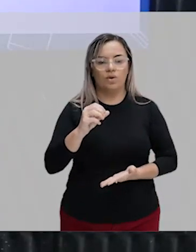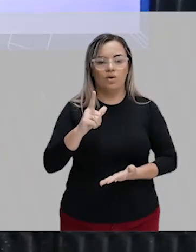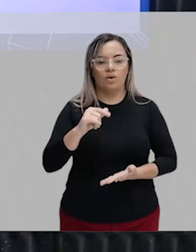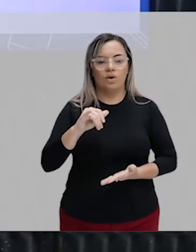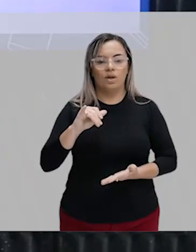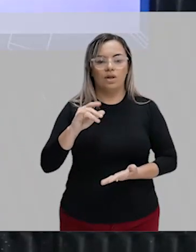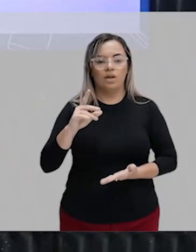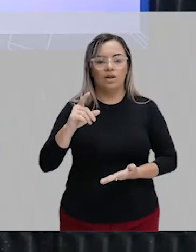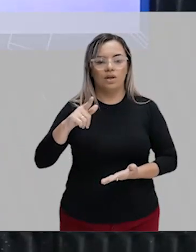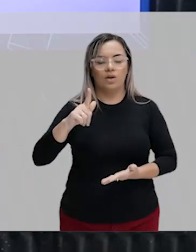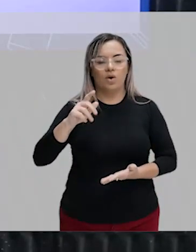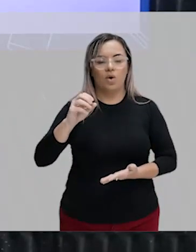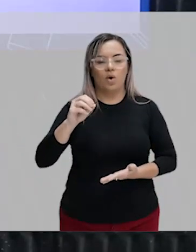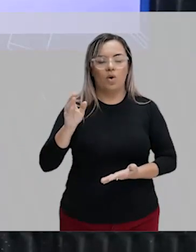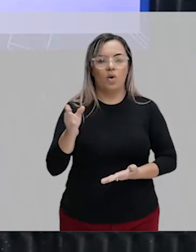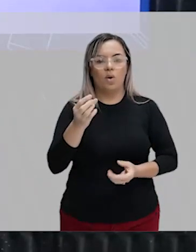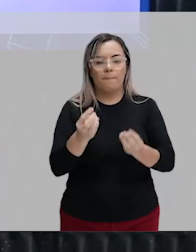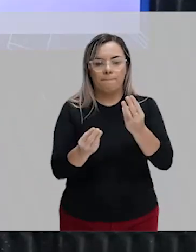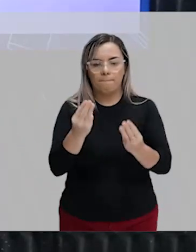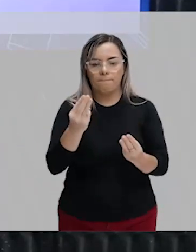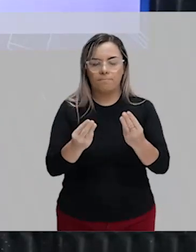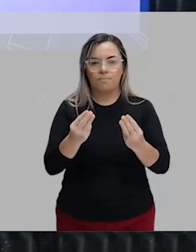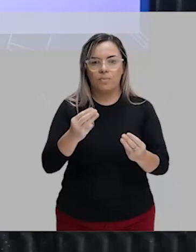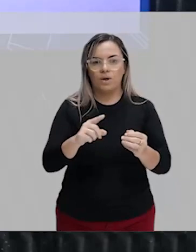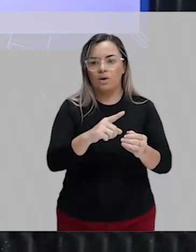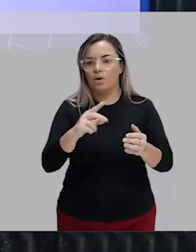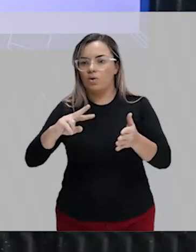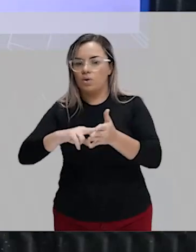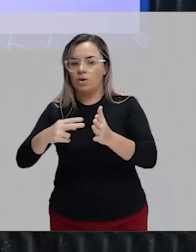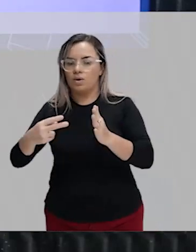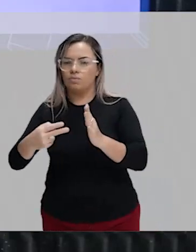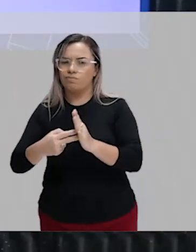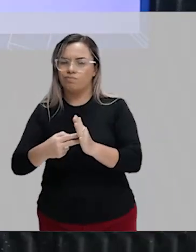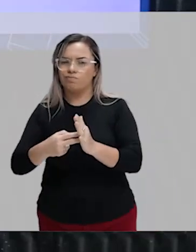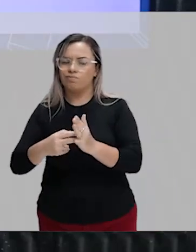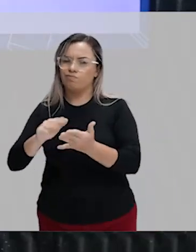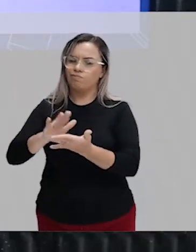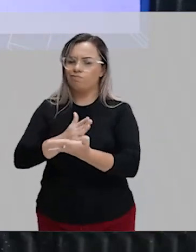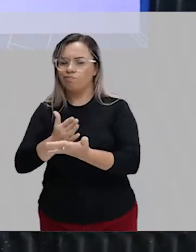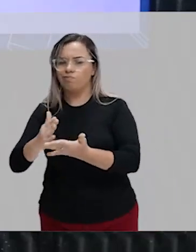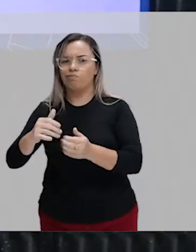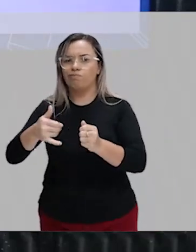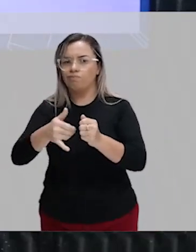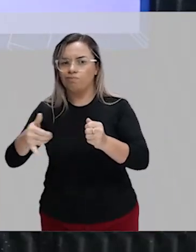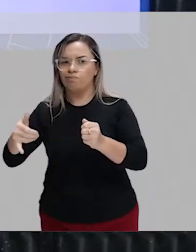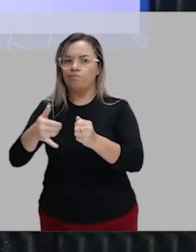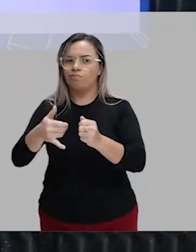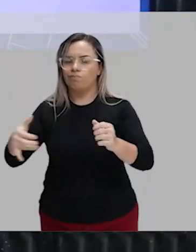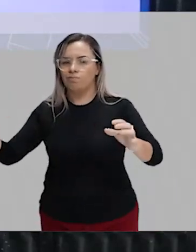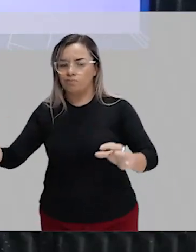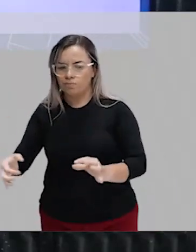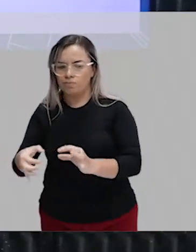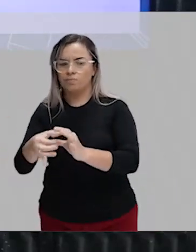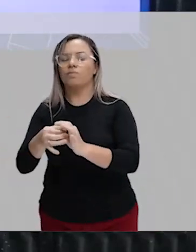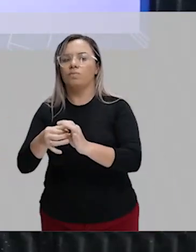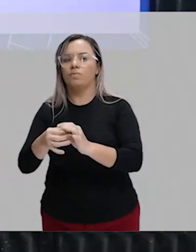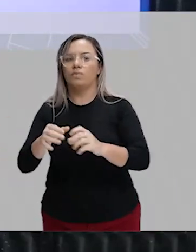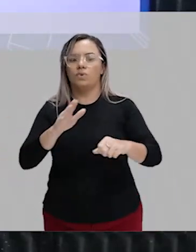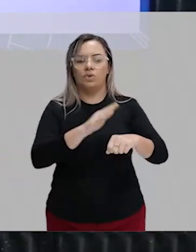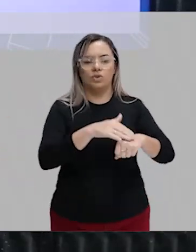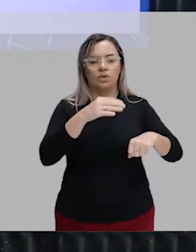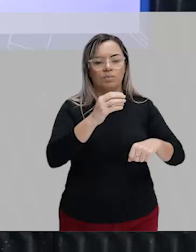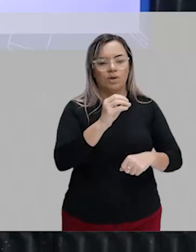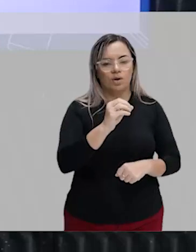O que significa oligo? Alguns aminoácidos ligados entre si. A gente chama de